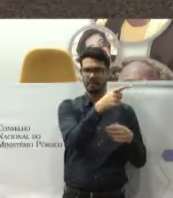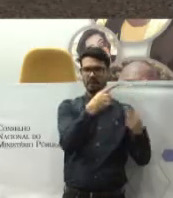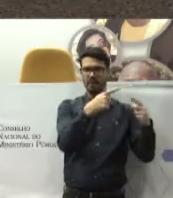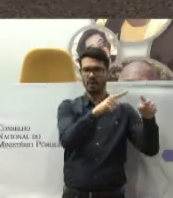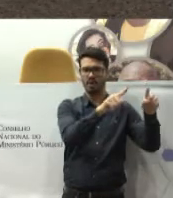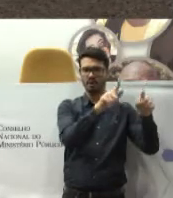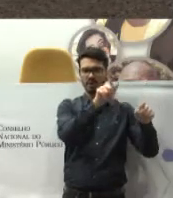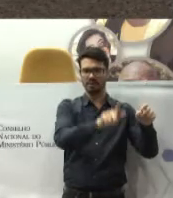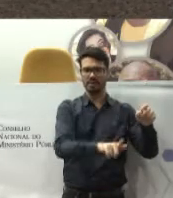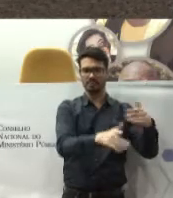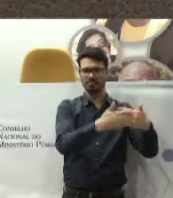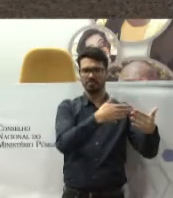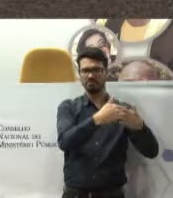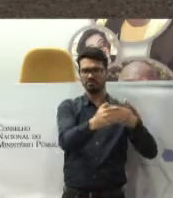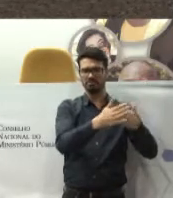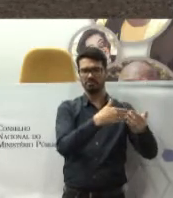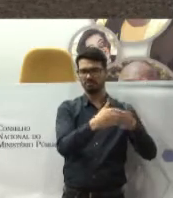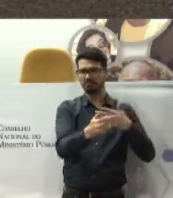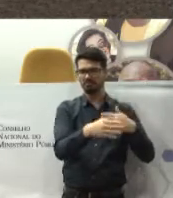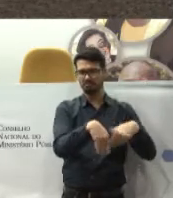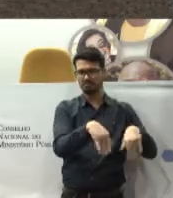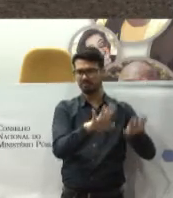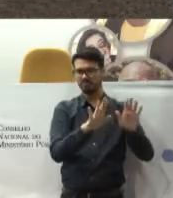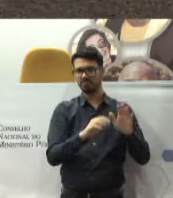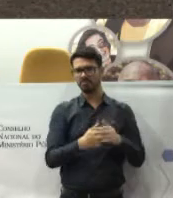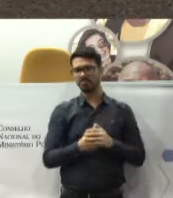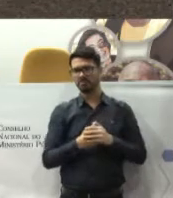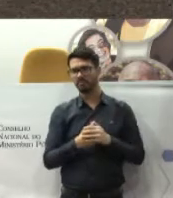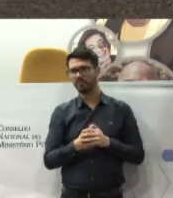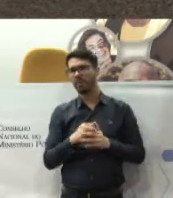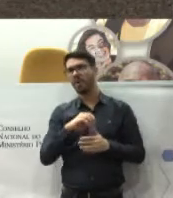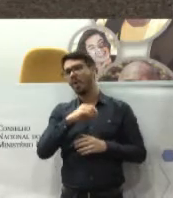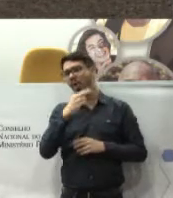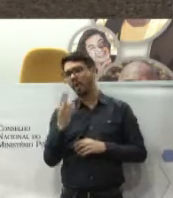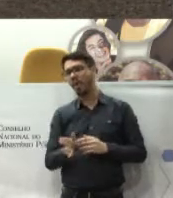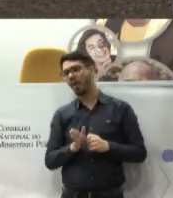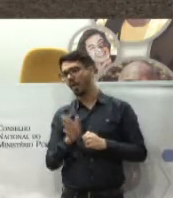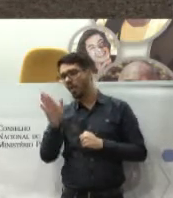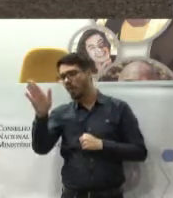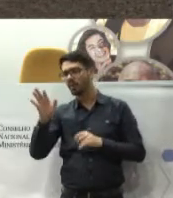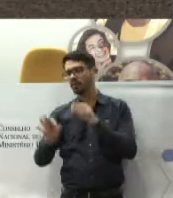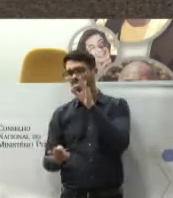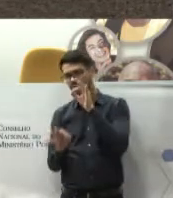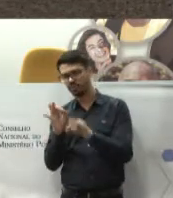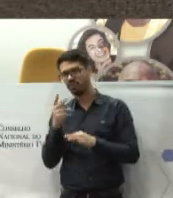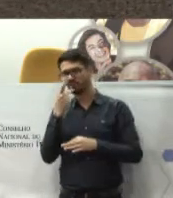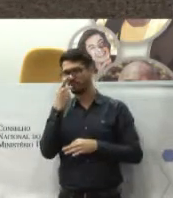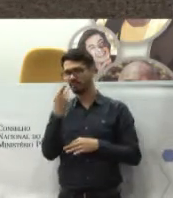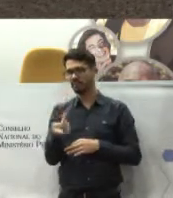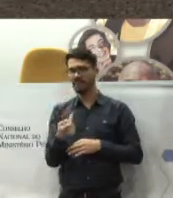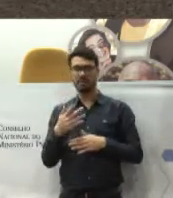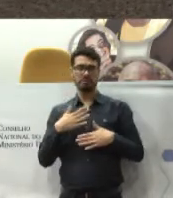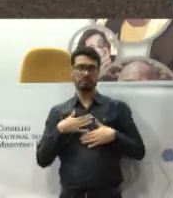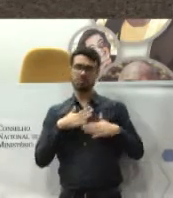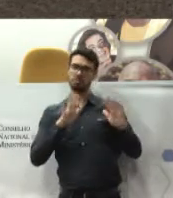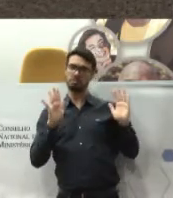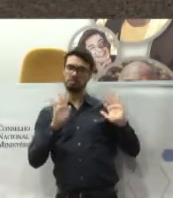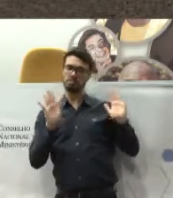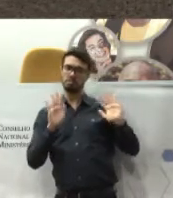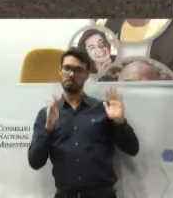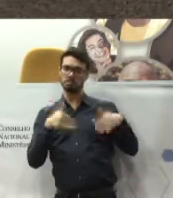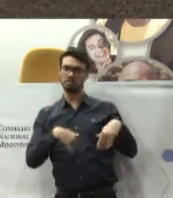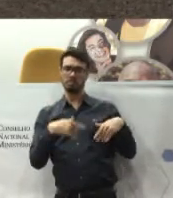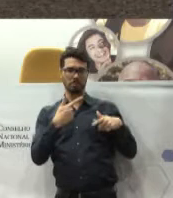qualquer planejamento ou divisão de poderes, ou o Judiciário simplesmente diz que não pode se meter e